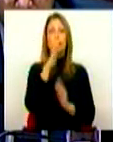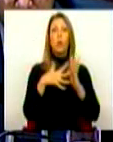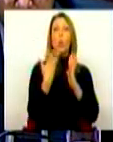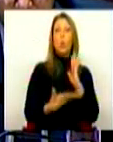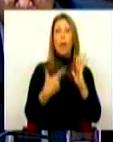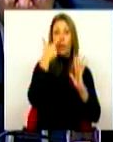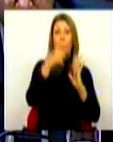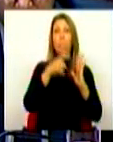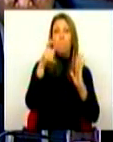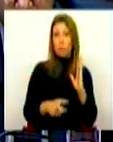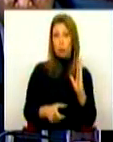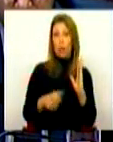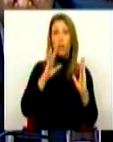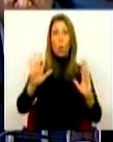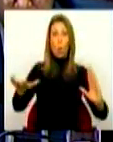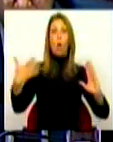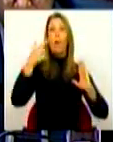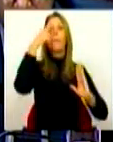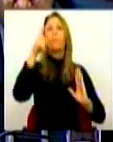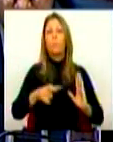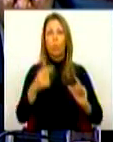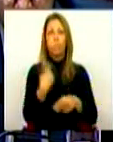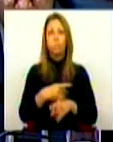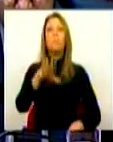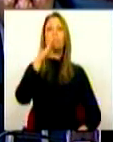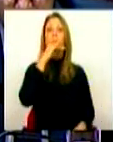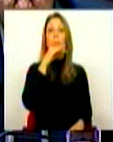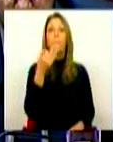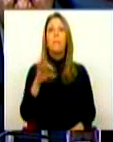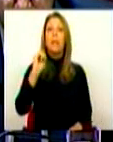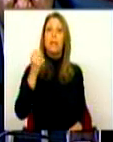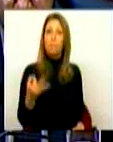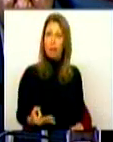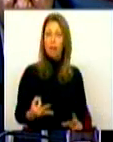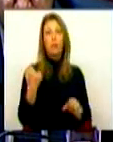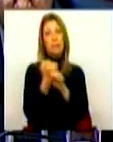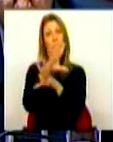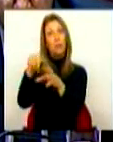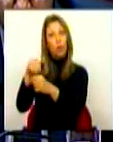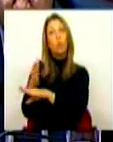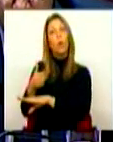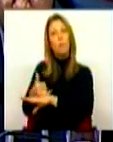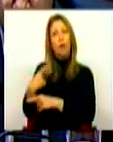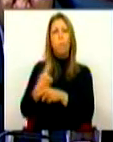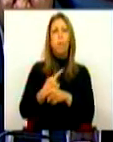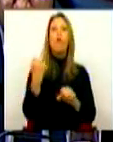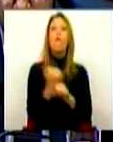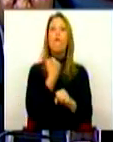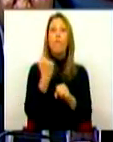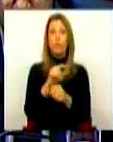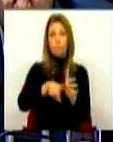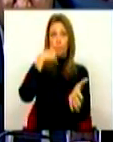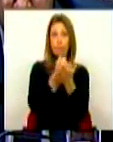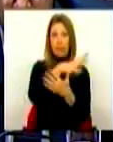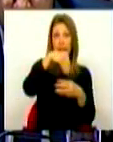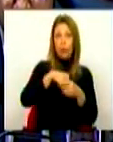pessoal, qualquer pessoa, desde os agentes da PSP que prestavam serviço no gabinete, a funcionários permanentes do